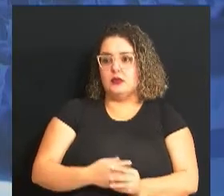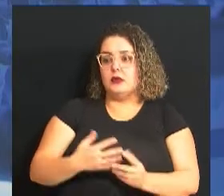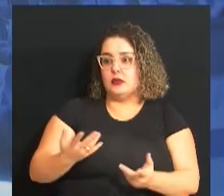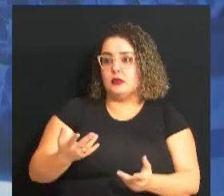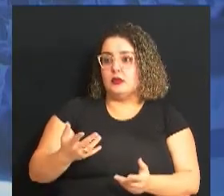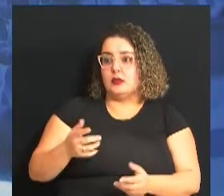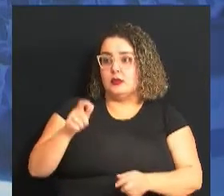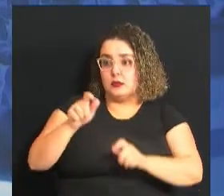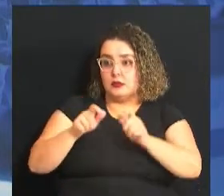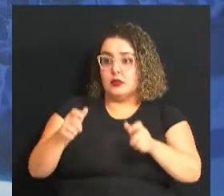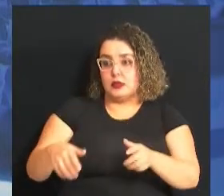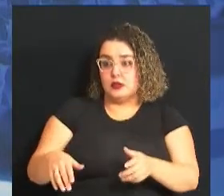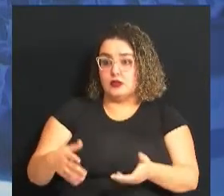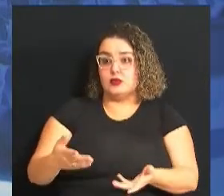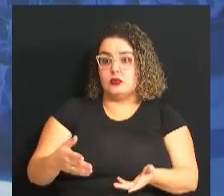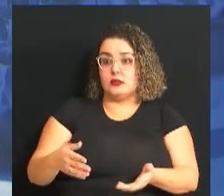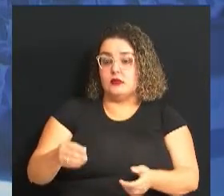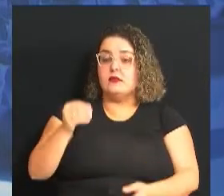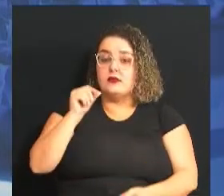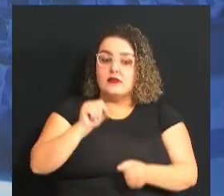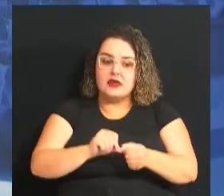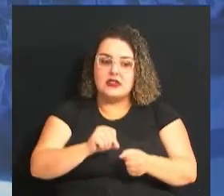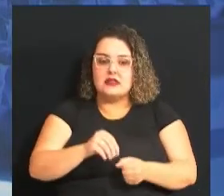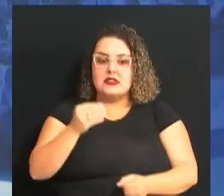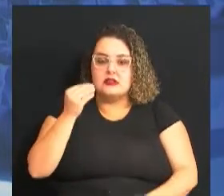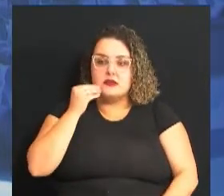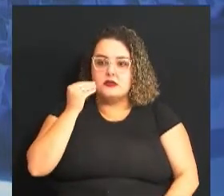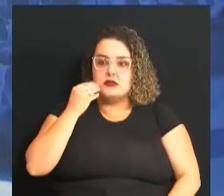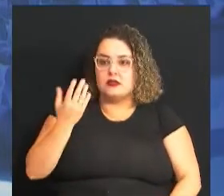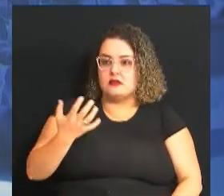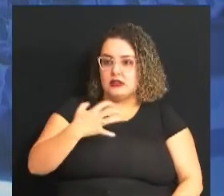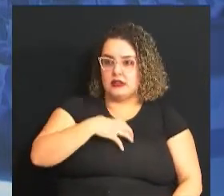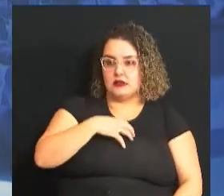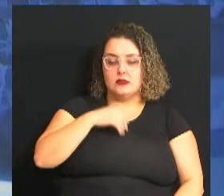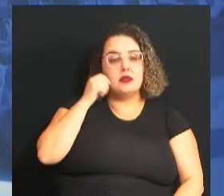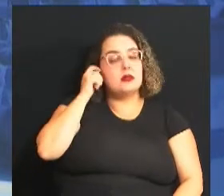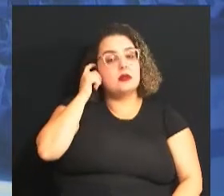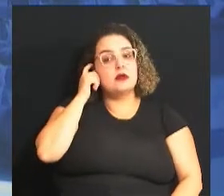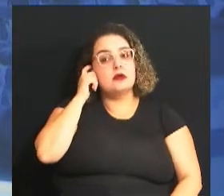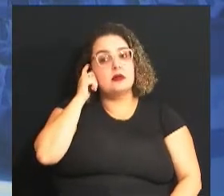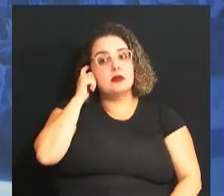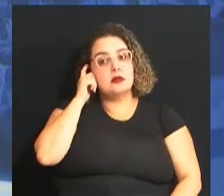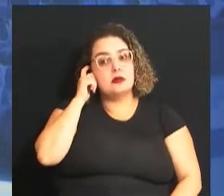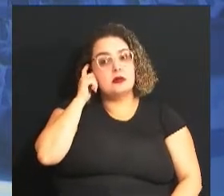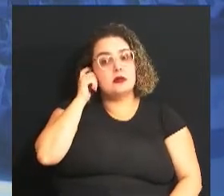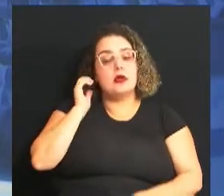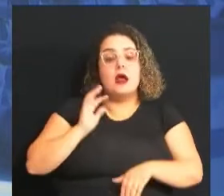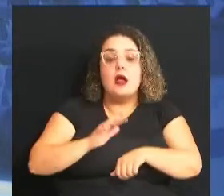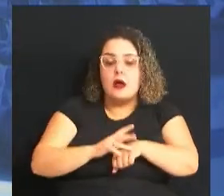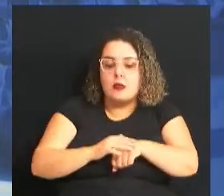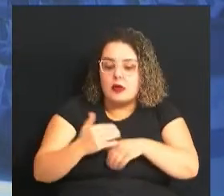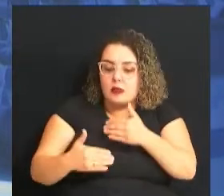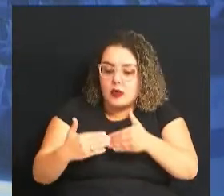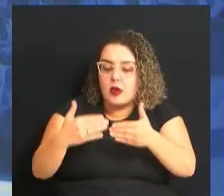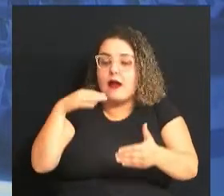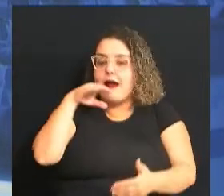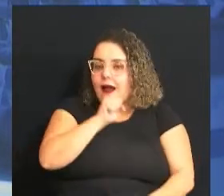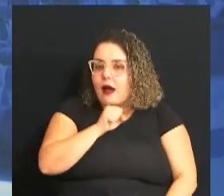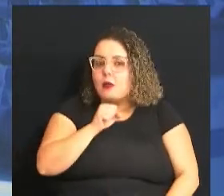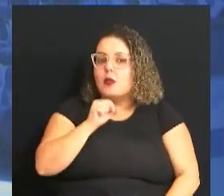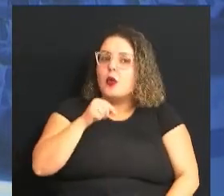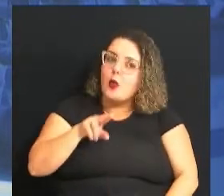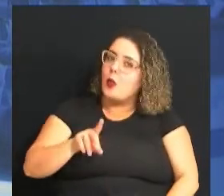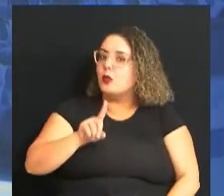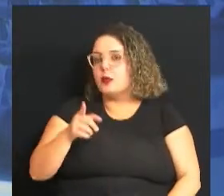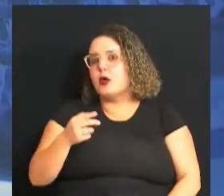esse teste, ela já vai ter alguns sintomas, né? Essa é uma doença que evolui muito rápida ou não? O que você vê na prática?